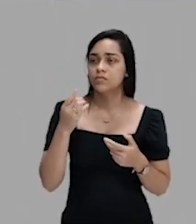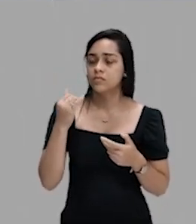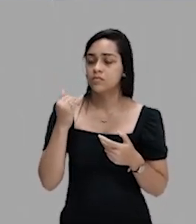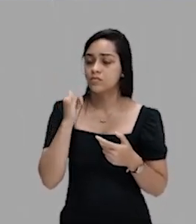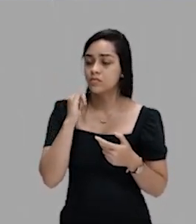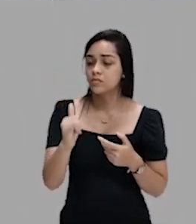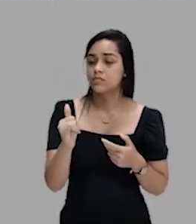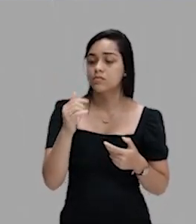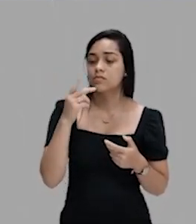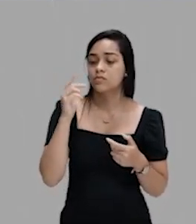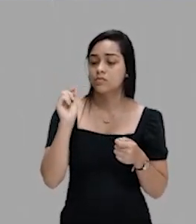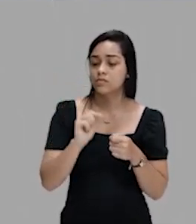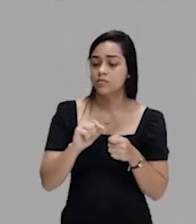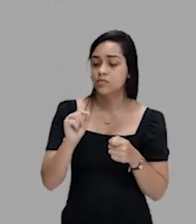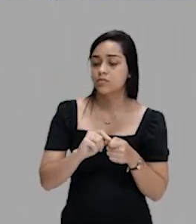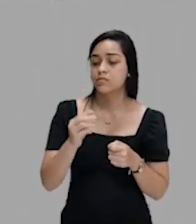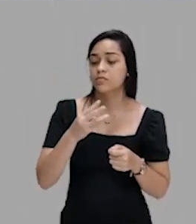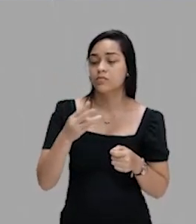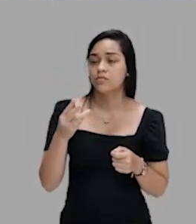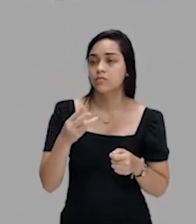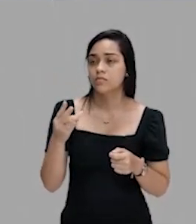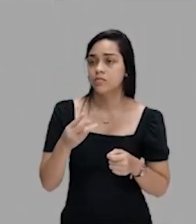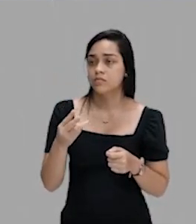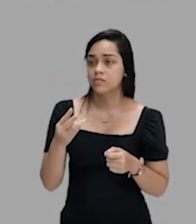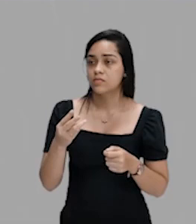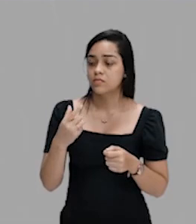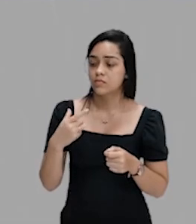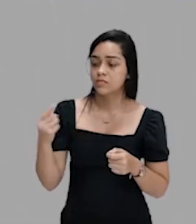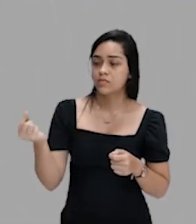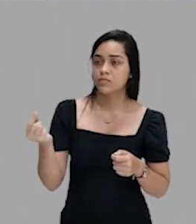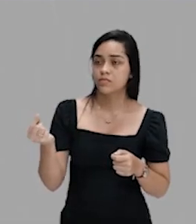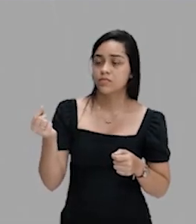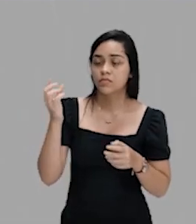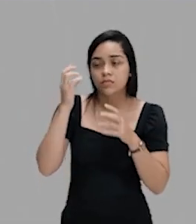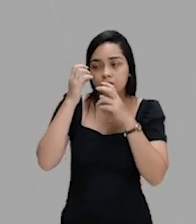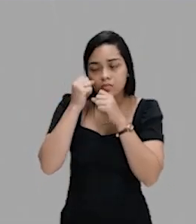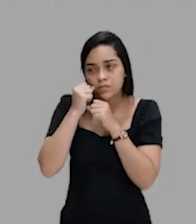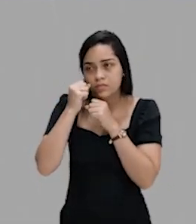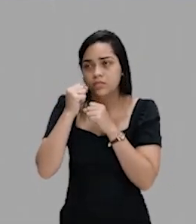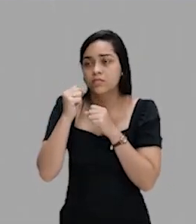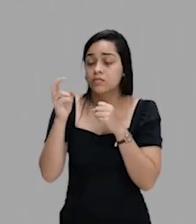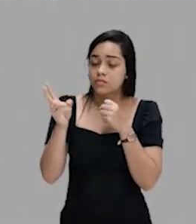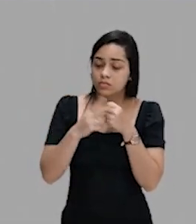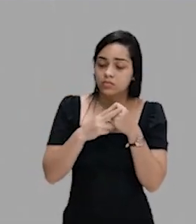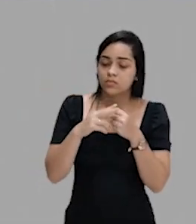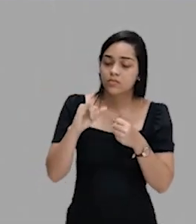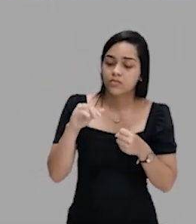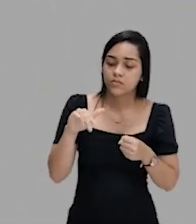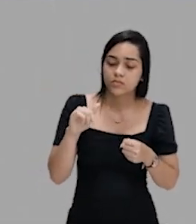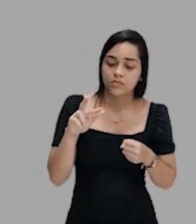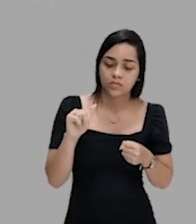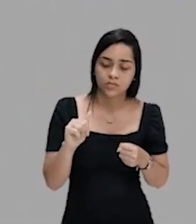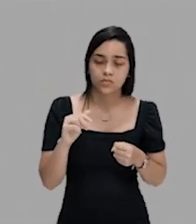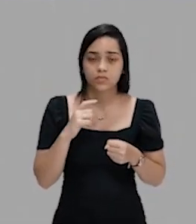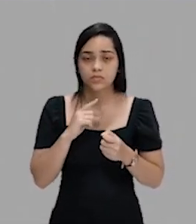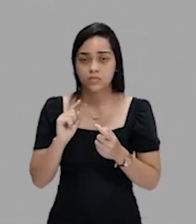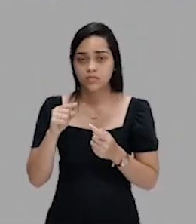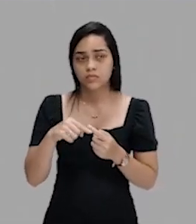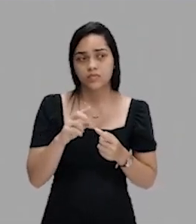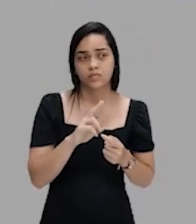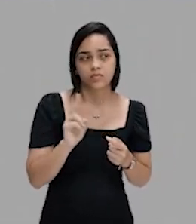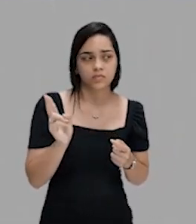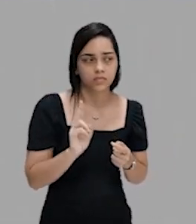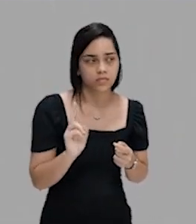a dizer fazer terceira conjugação Partir dormir são verbos no infinitivo que vão ter função de